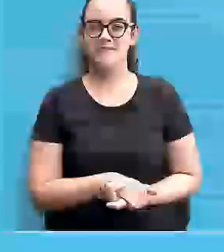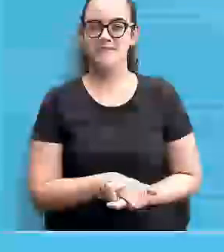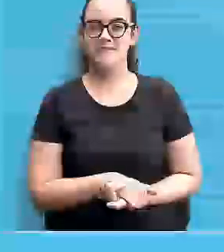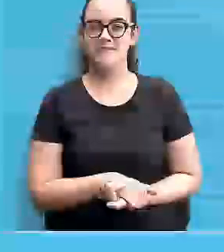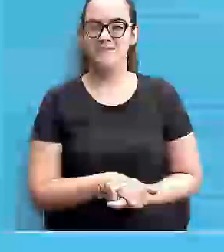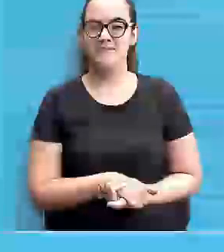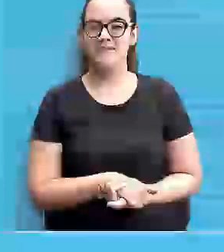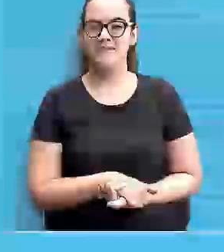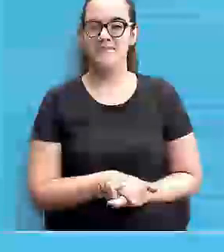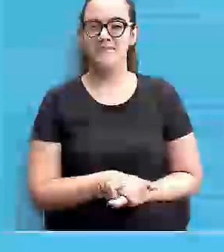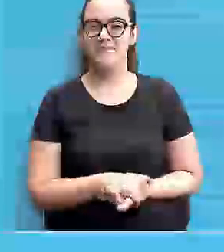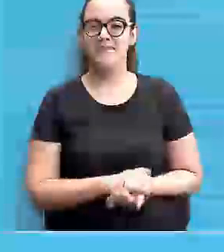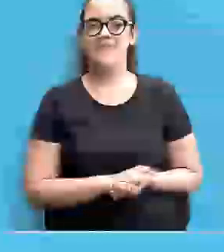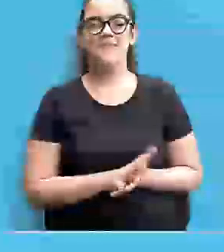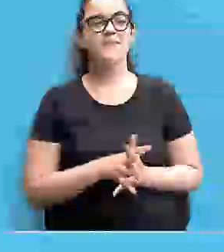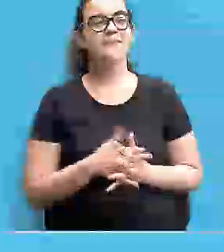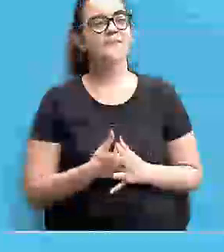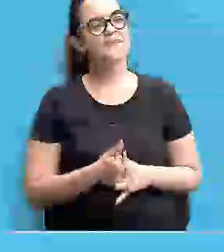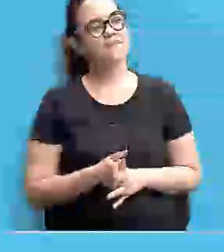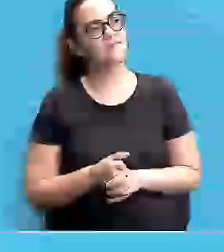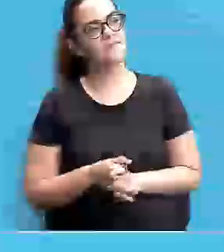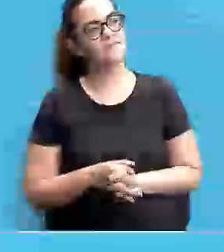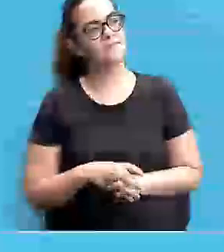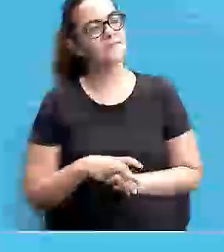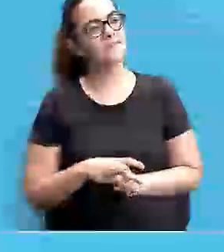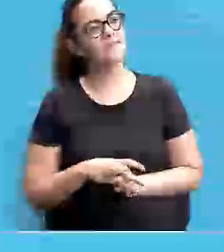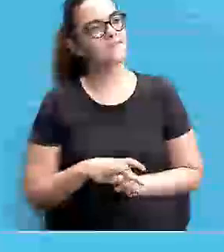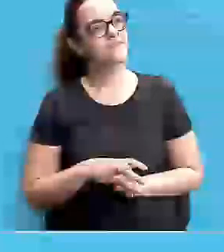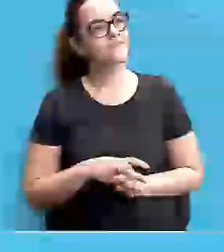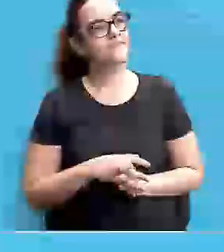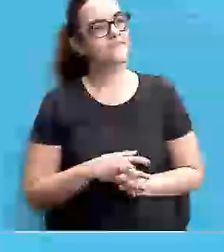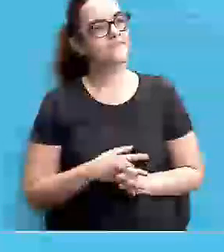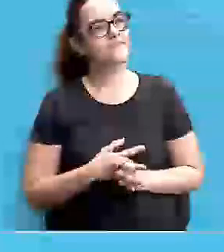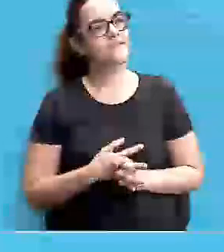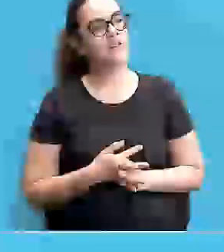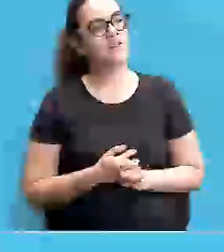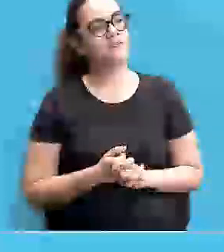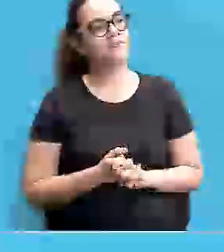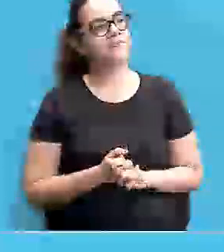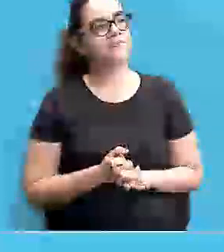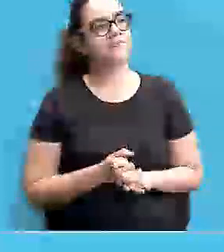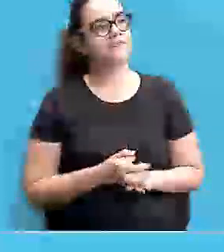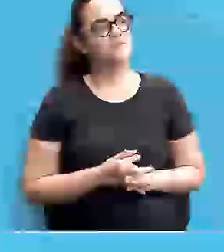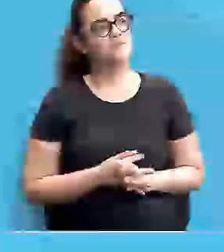vamos lá jovens voltando aqui para nossa questãozinha